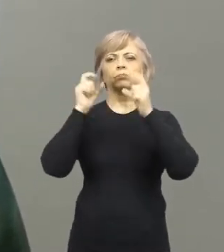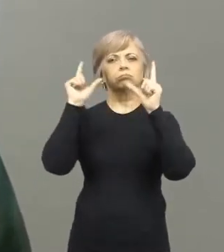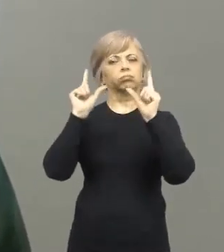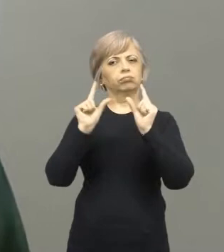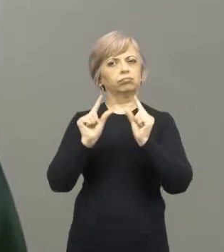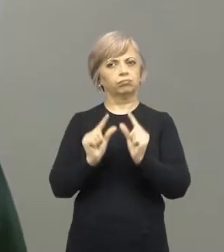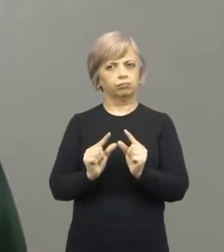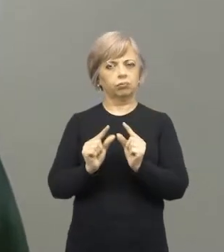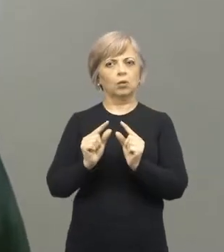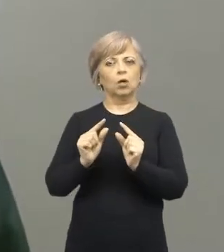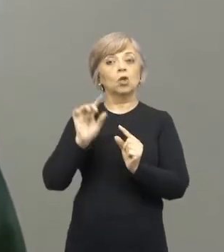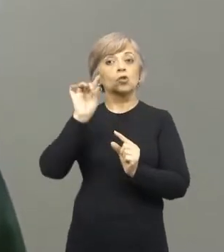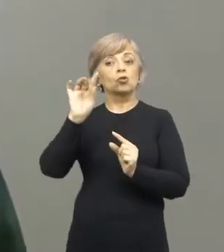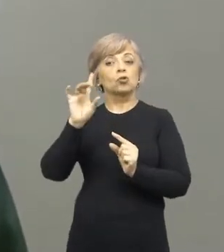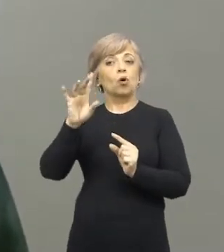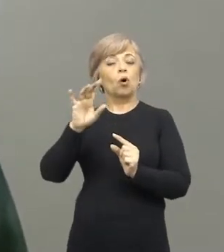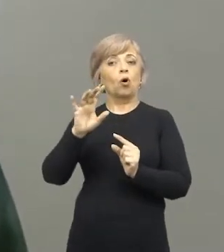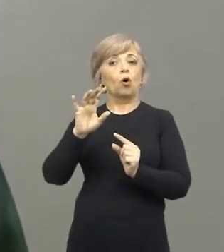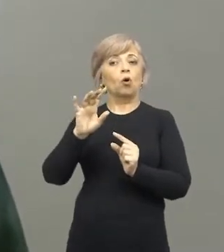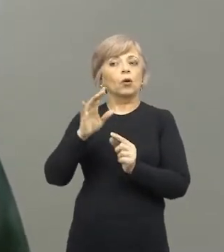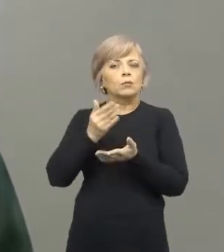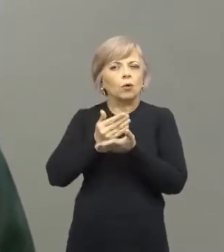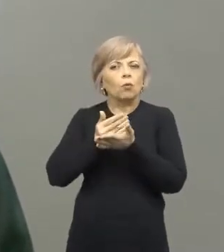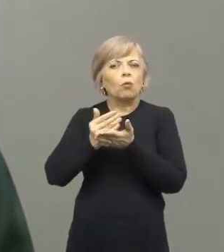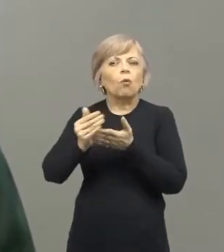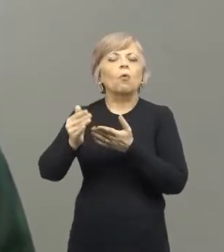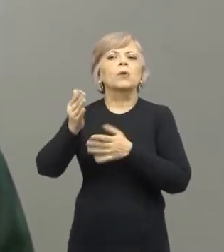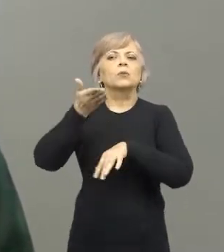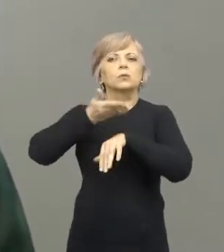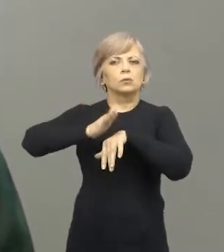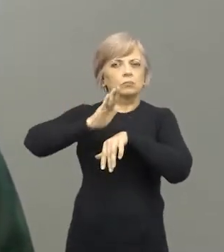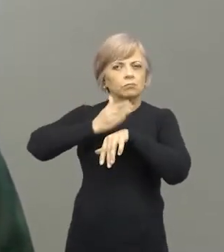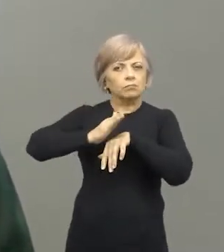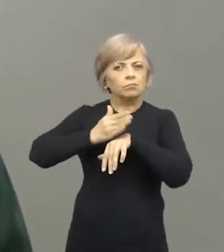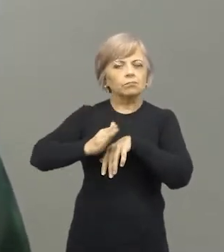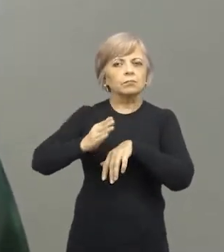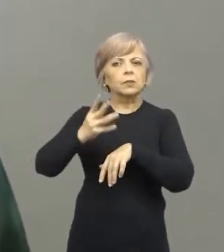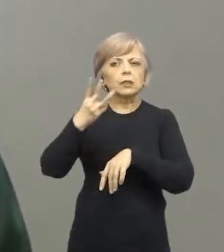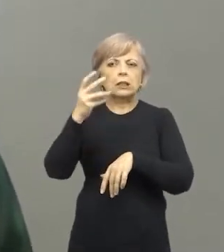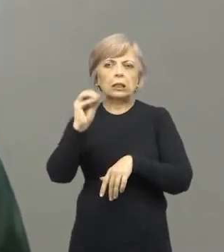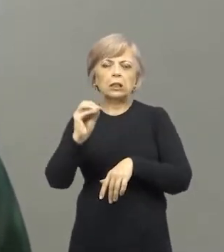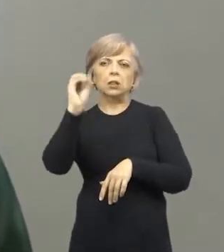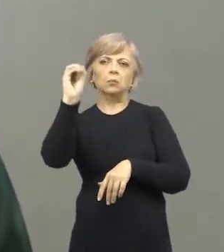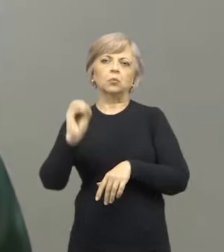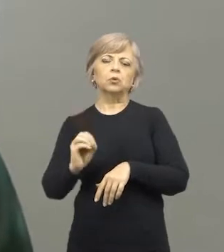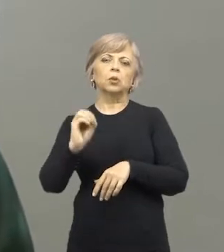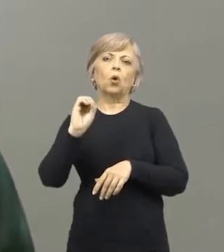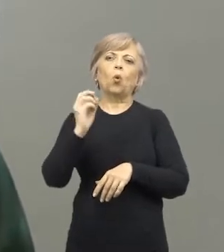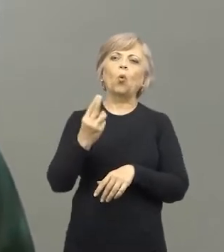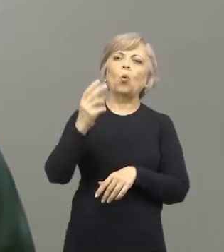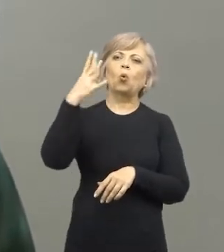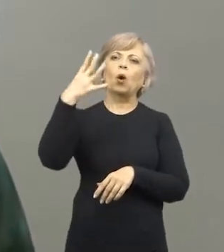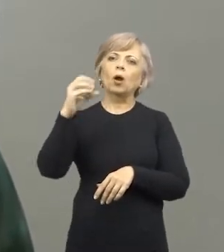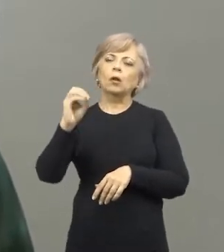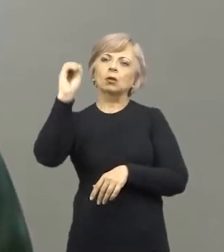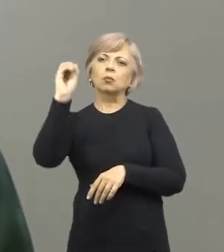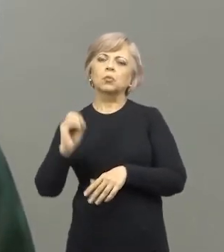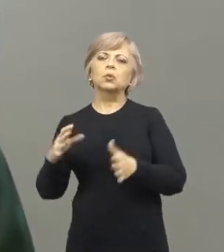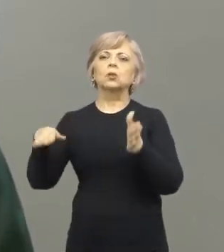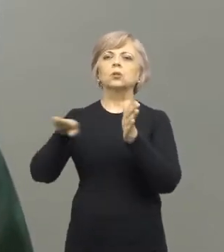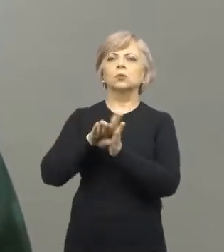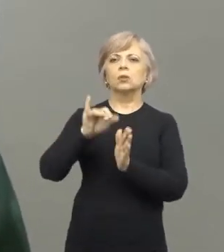com a decisão que ainda está em fase de execução em cerca de 30% a 40% dos casos que estavam chegando